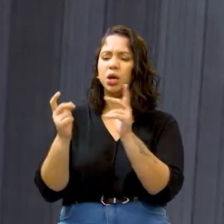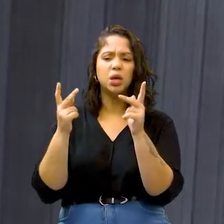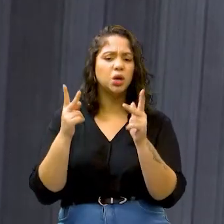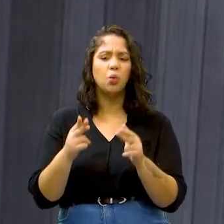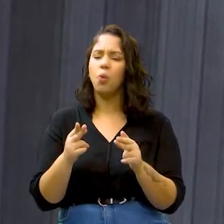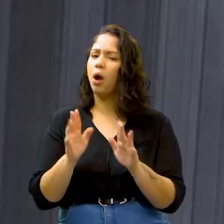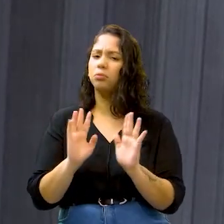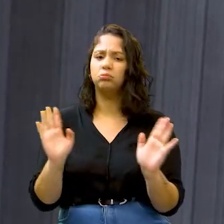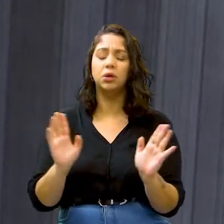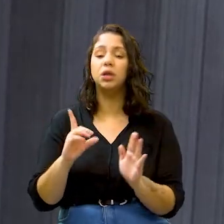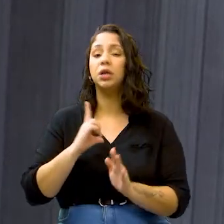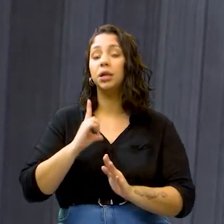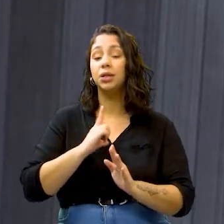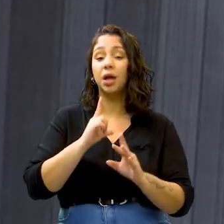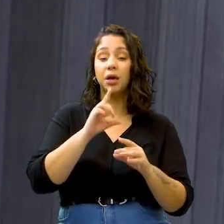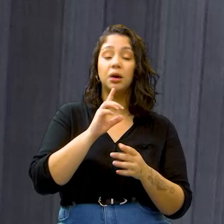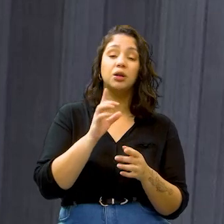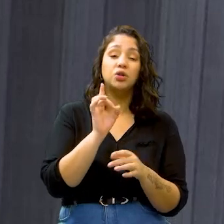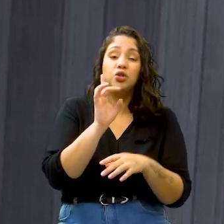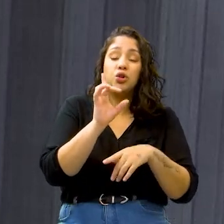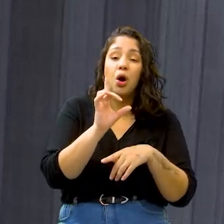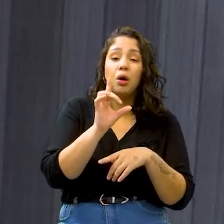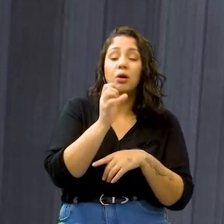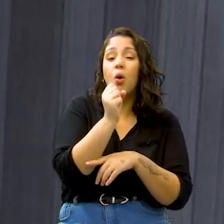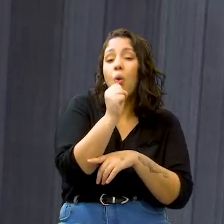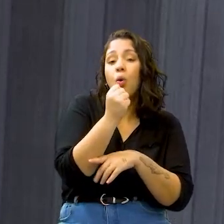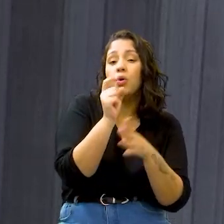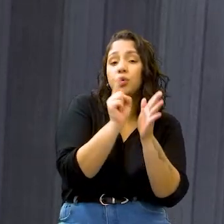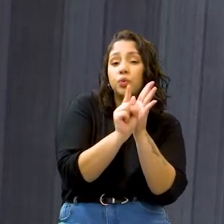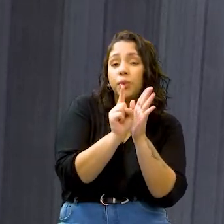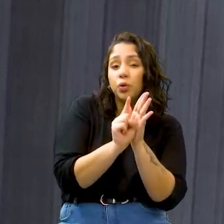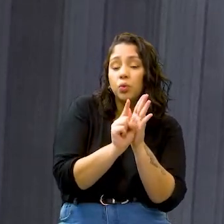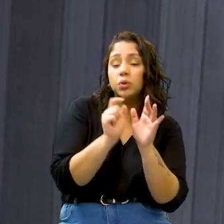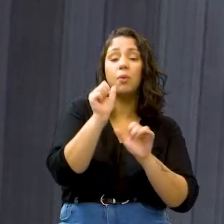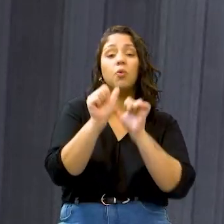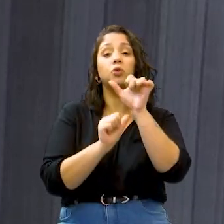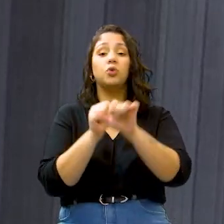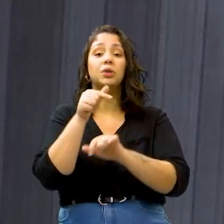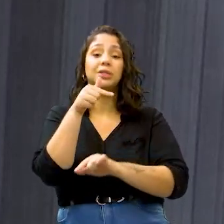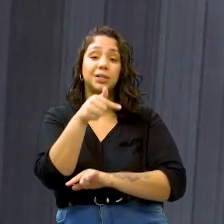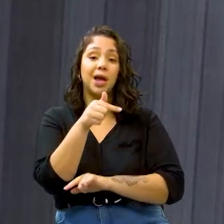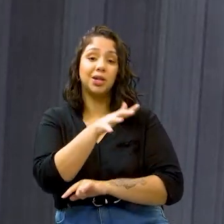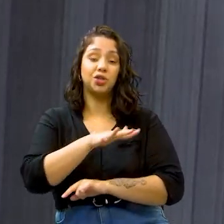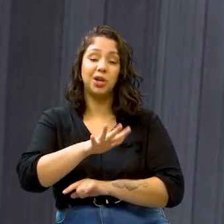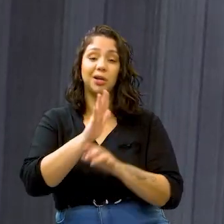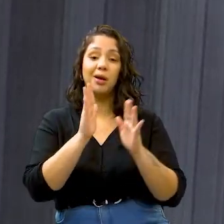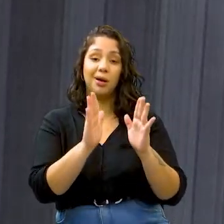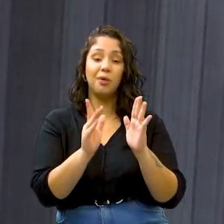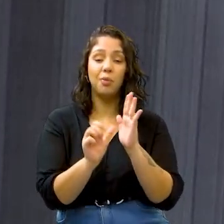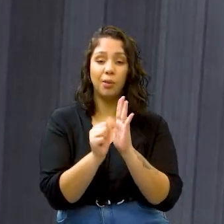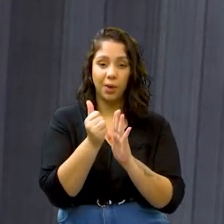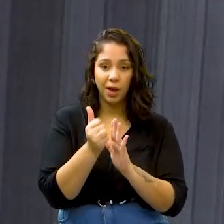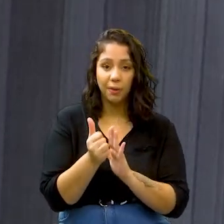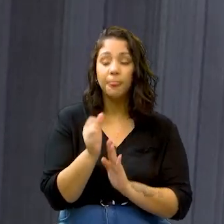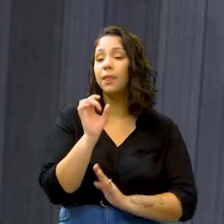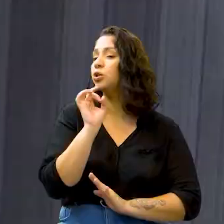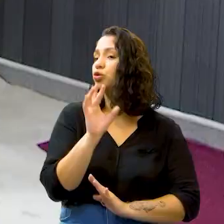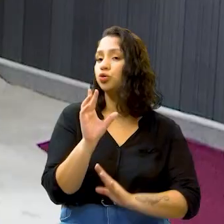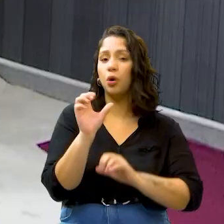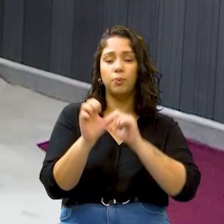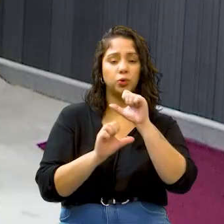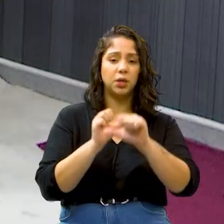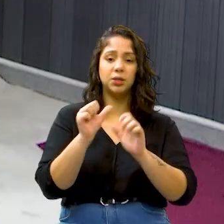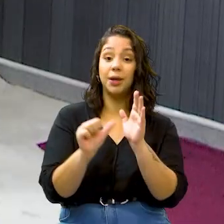questões e nas outras tem apenas uma diminuição de 8 para 7 e o acréscimo dessas duas disciplinas com três questões em cada uma